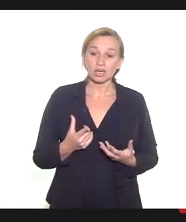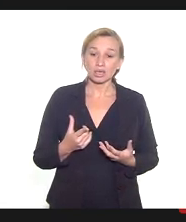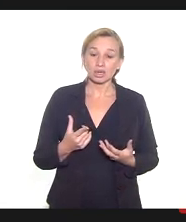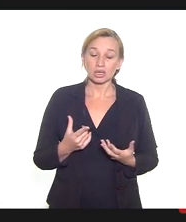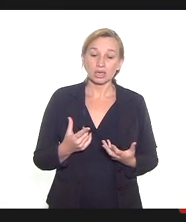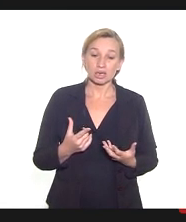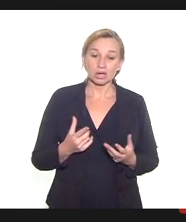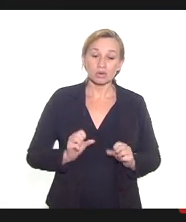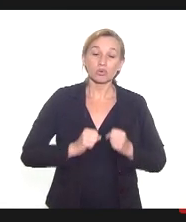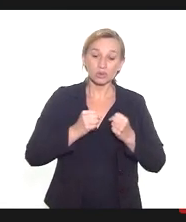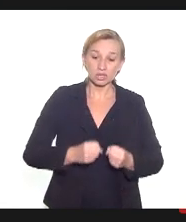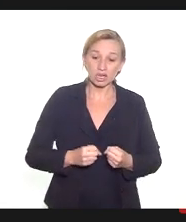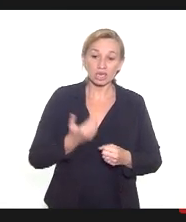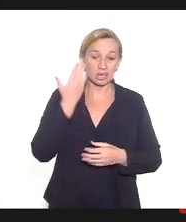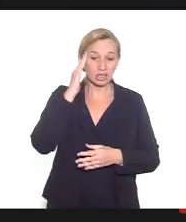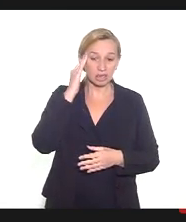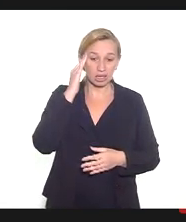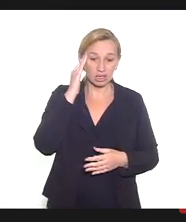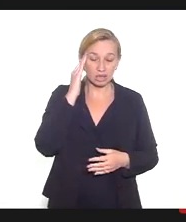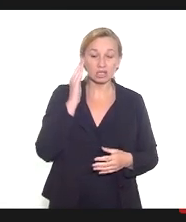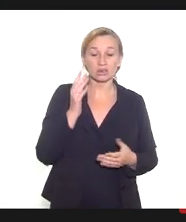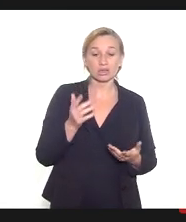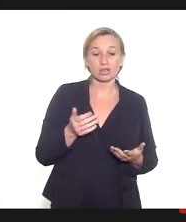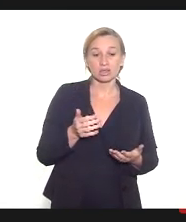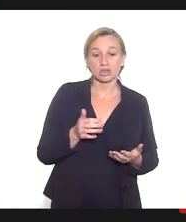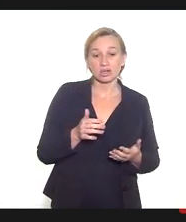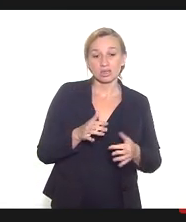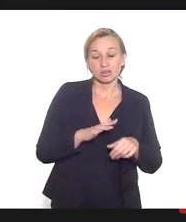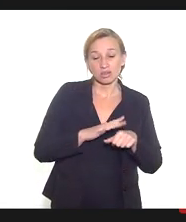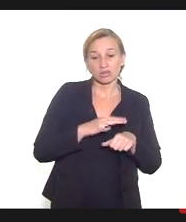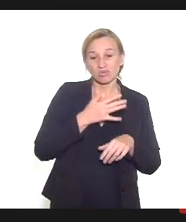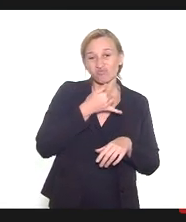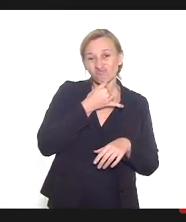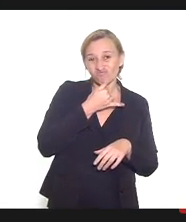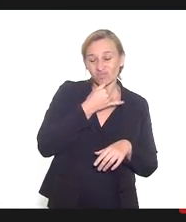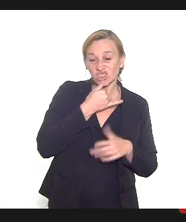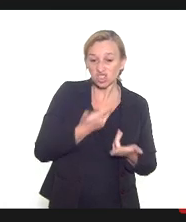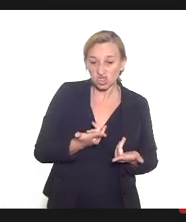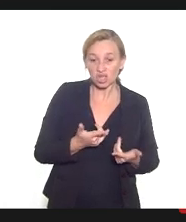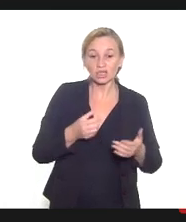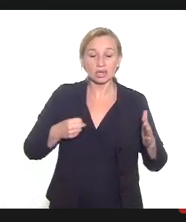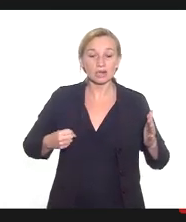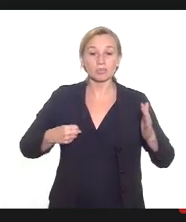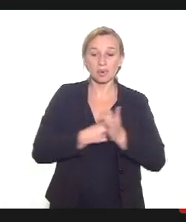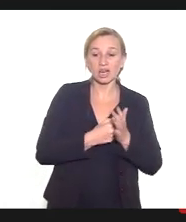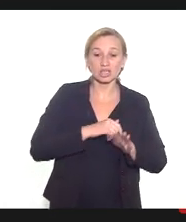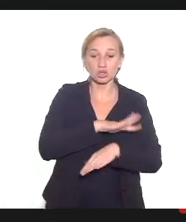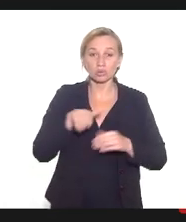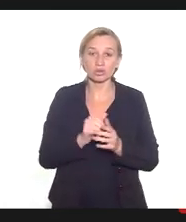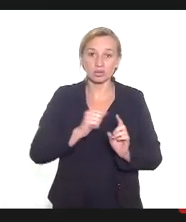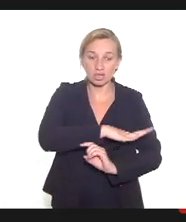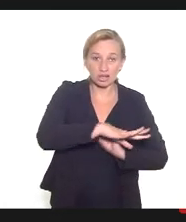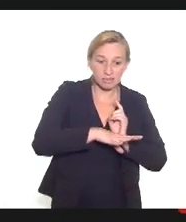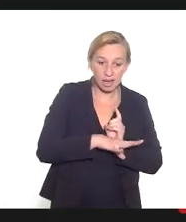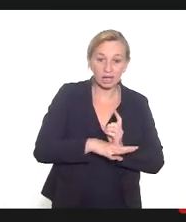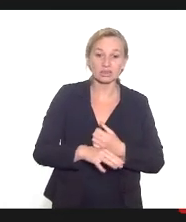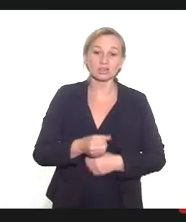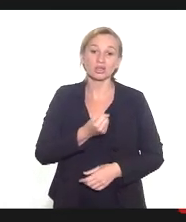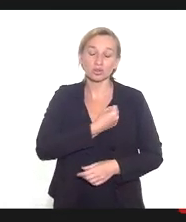a tragédia e as múltiplas dimensões da morte materna que é uma tragédia que impacta toda a sociedade uma vez que a maior parte